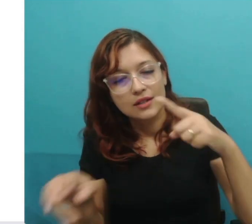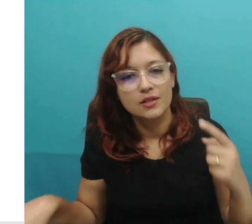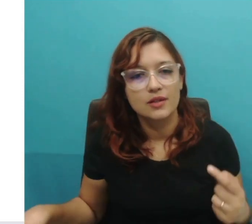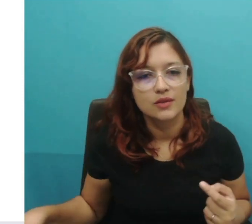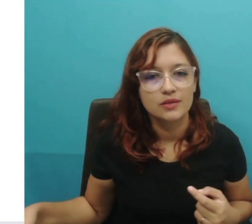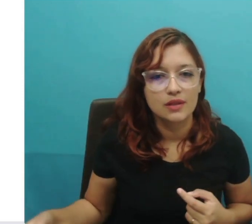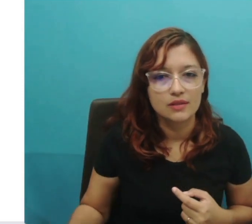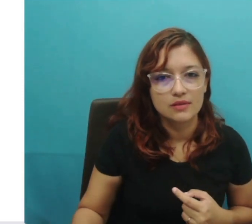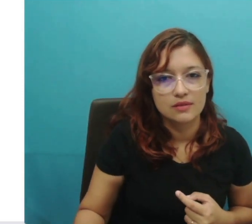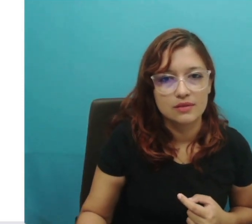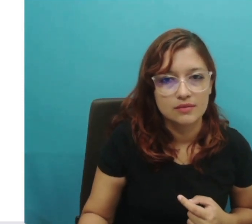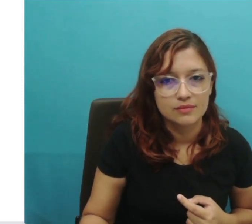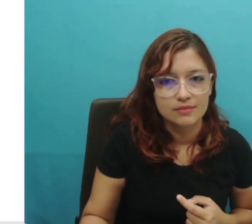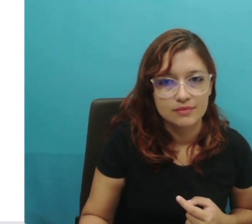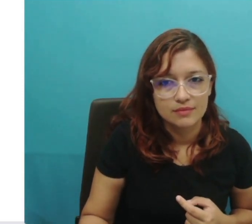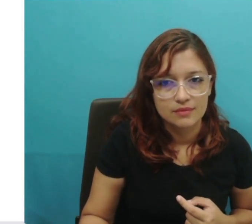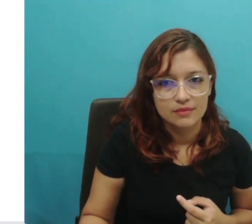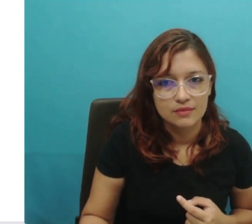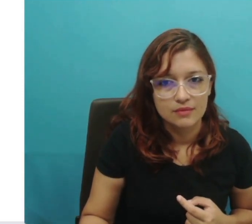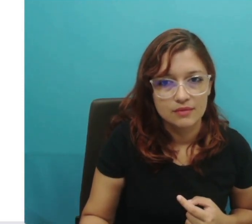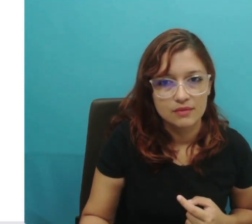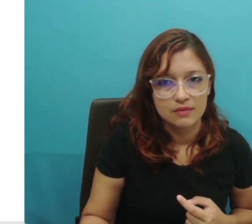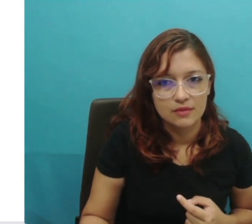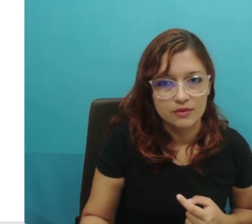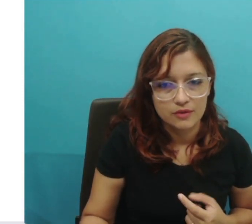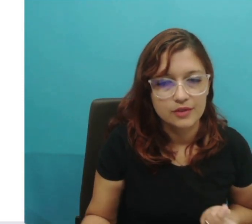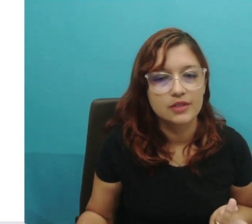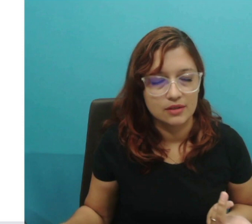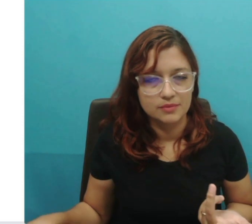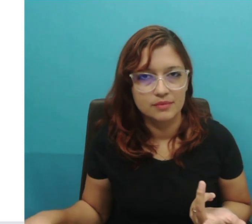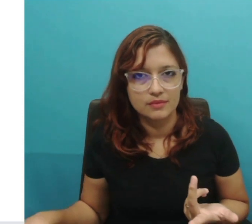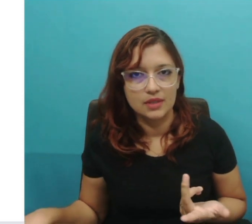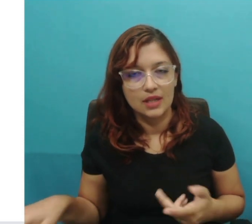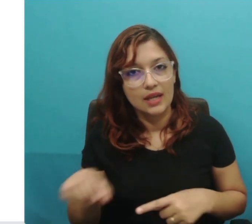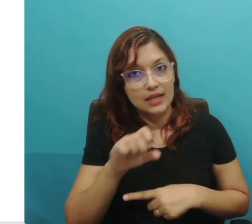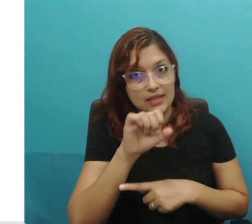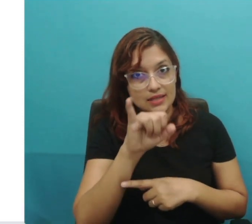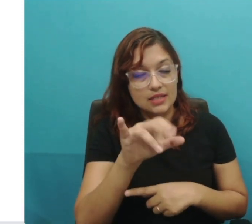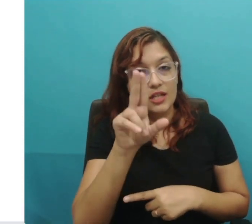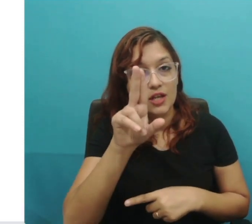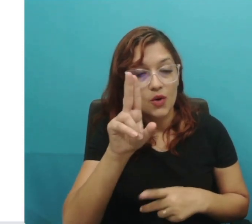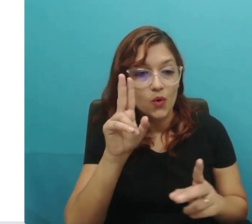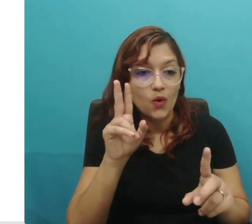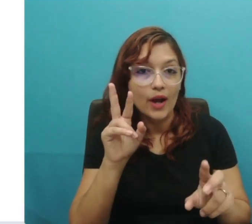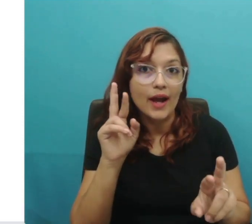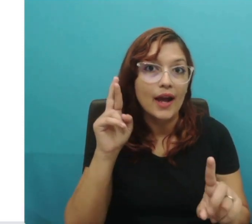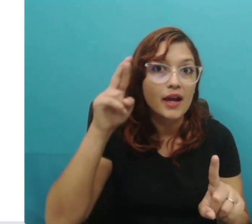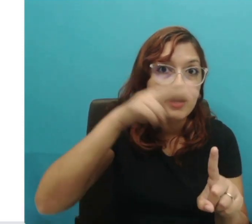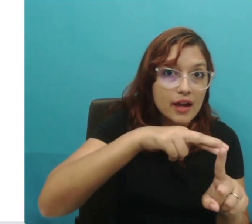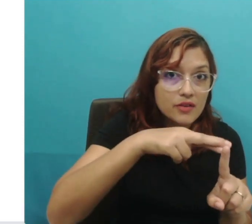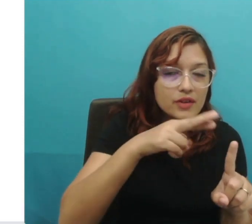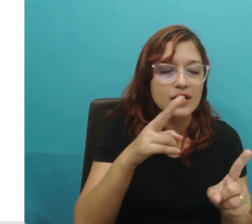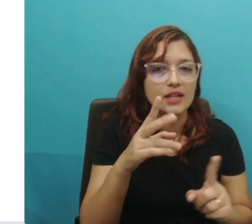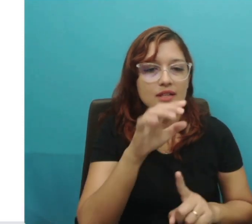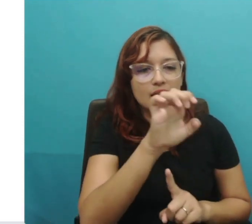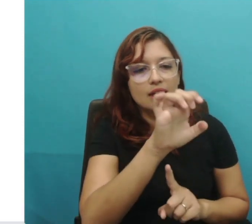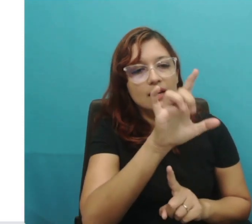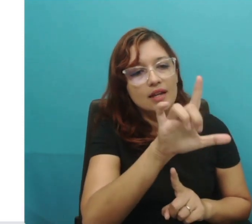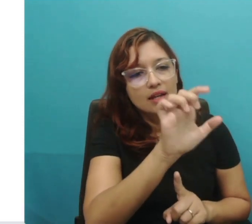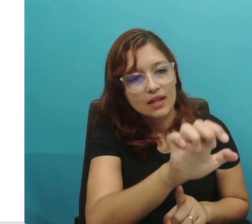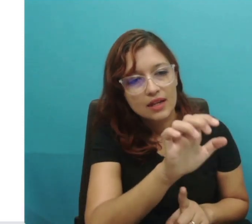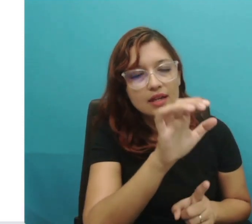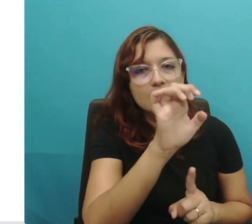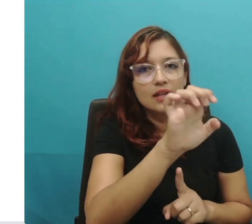é falado se referindo a você.